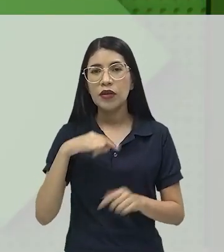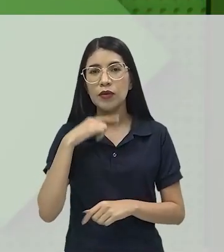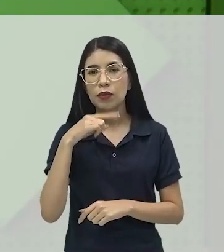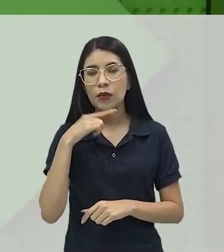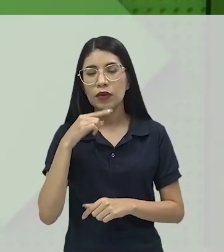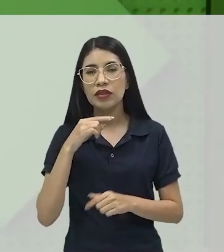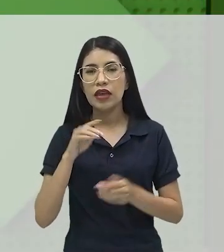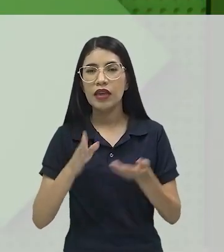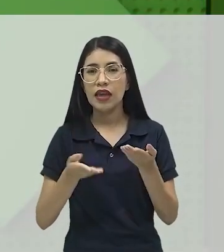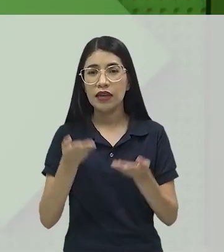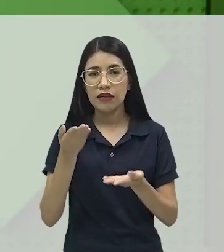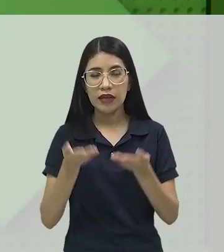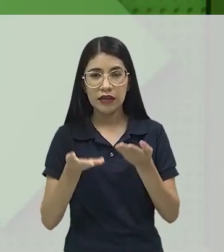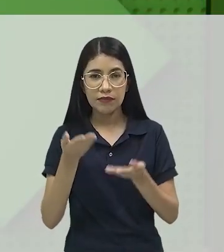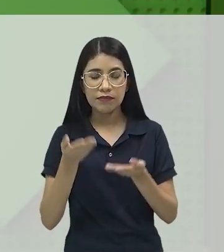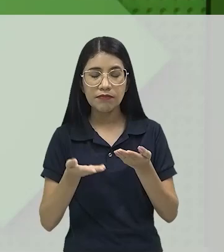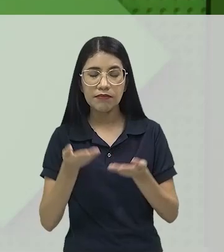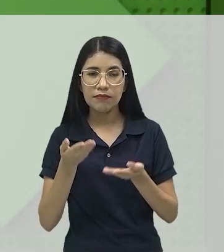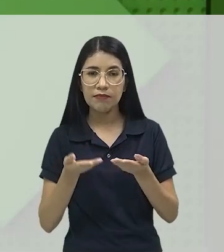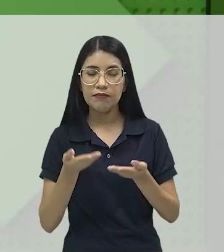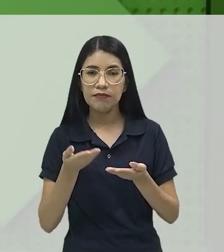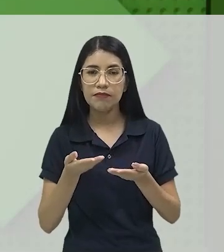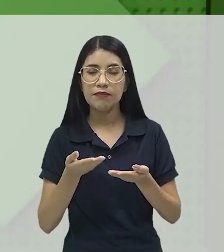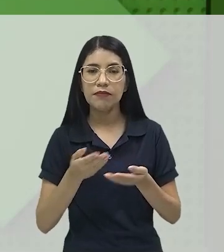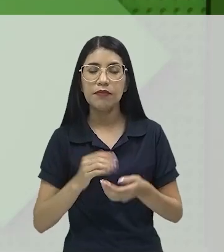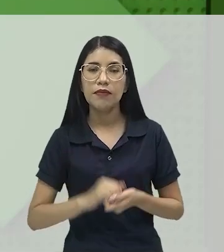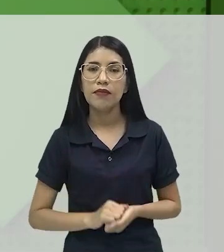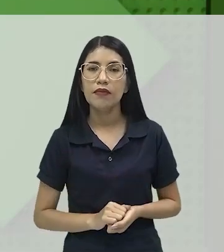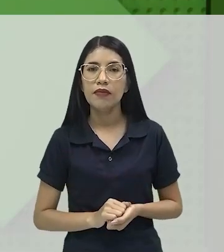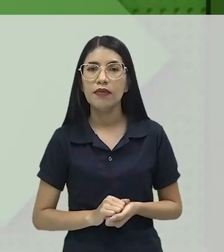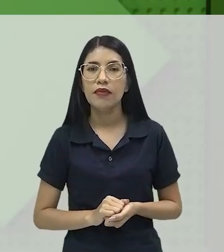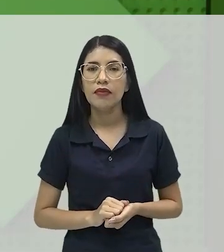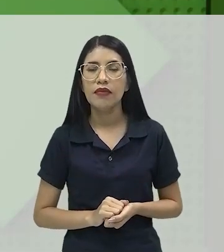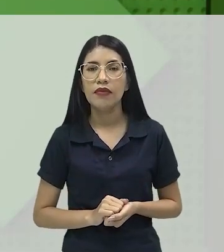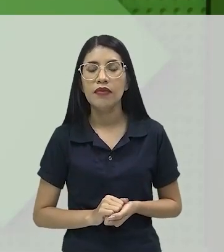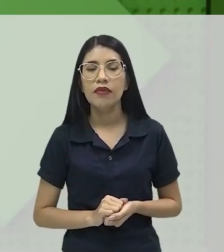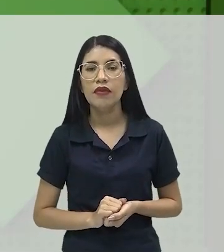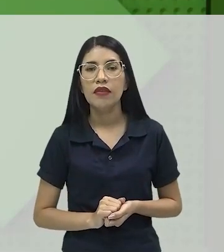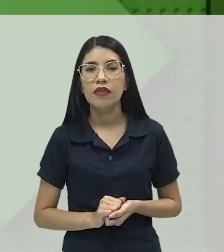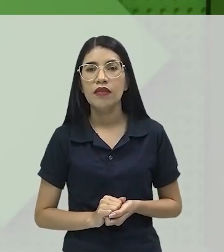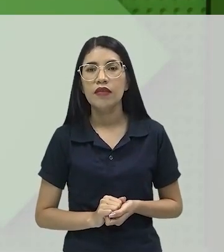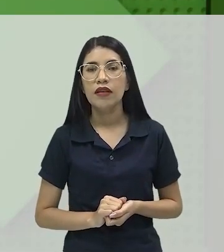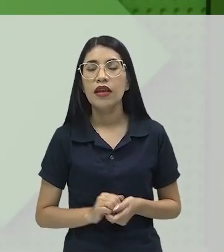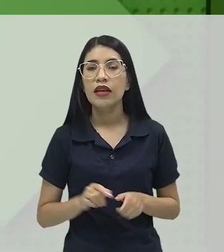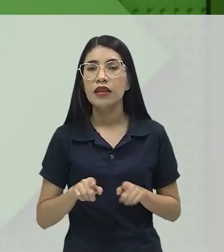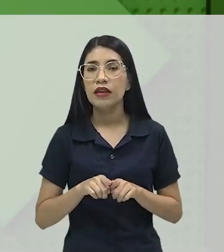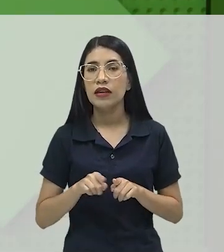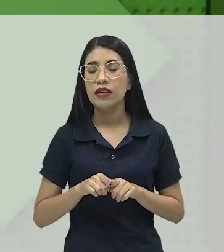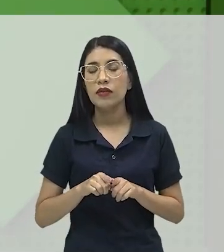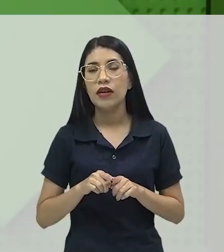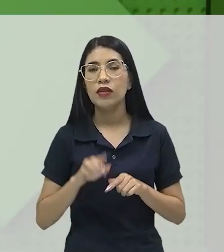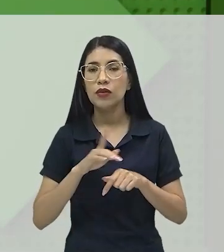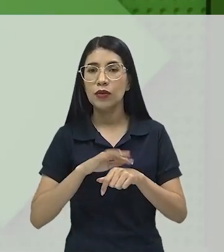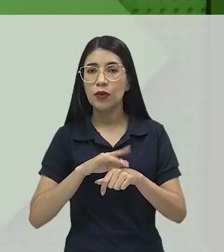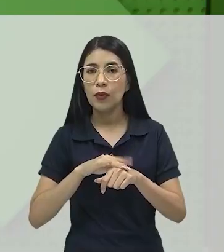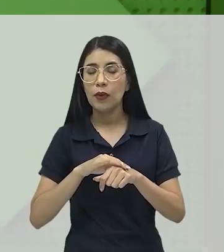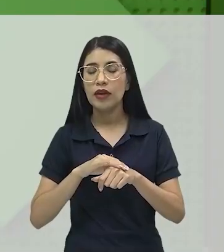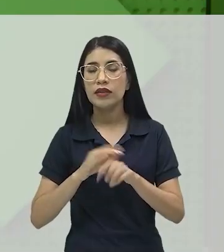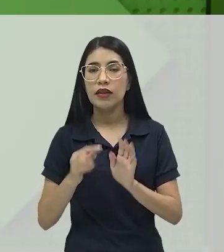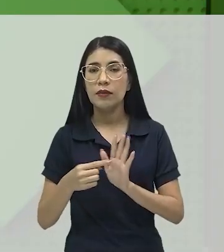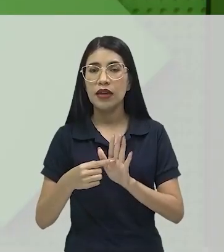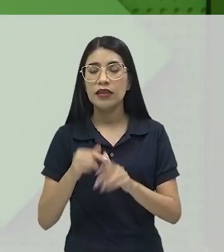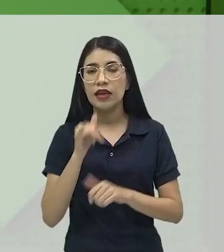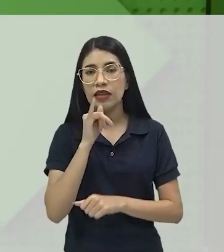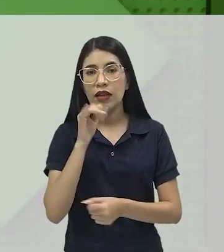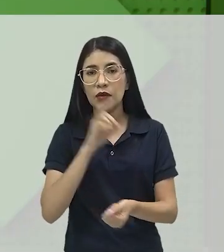não consegue manter, fazer esse equilíbrio naturalmente, nós temos aí o aparecimento de doenças como,